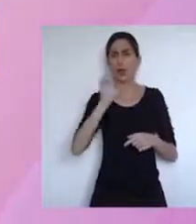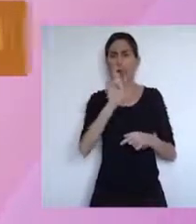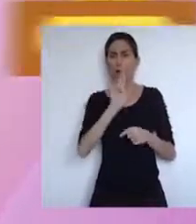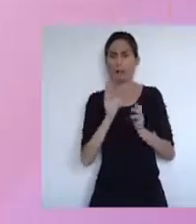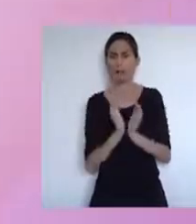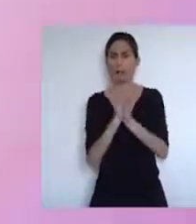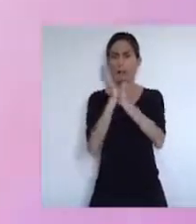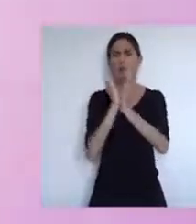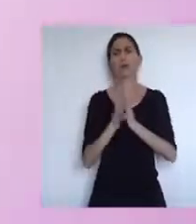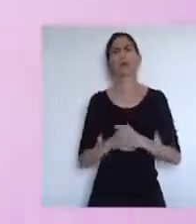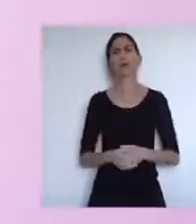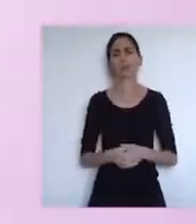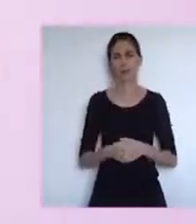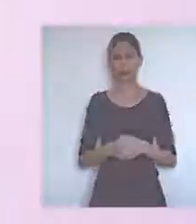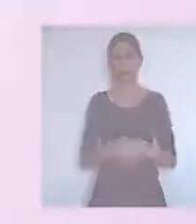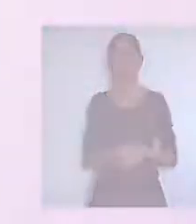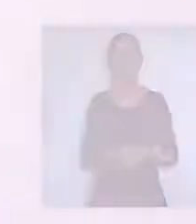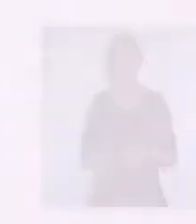prêmios.